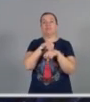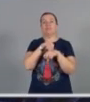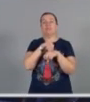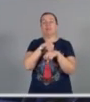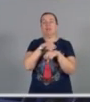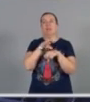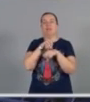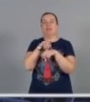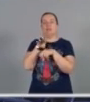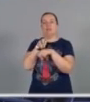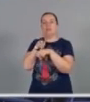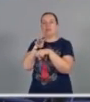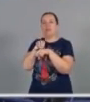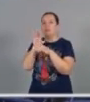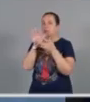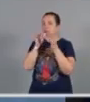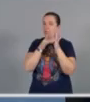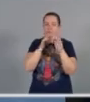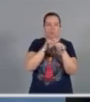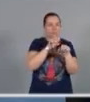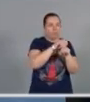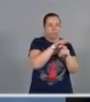a palavra